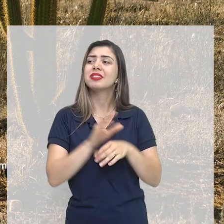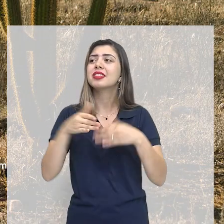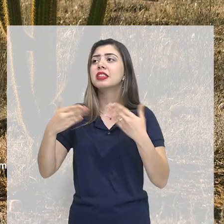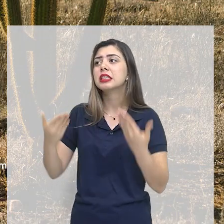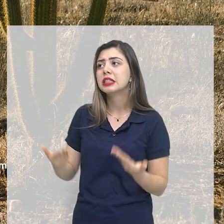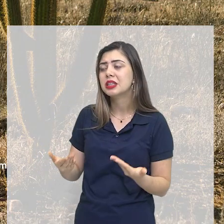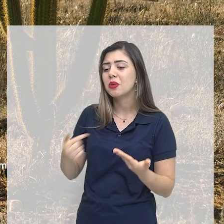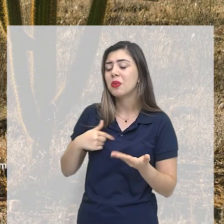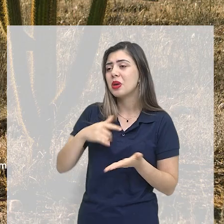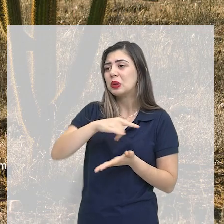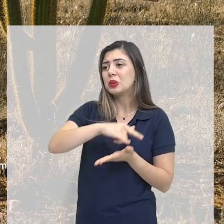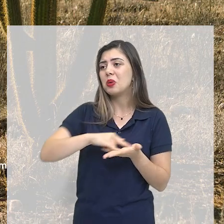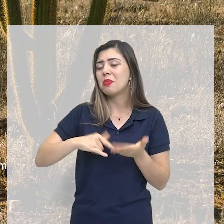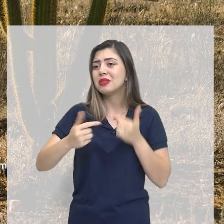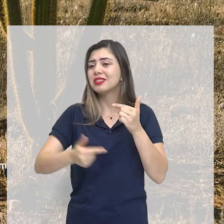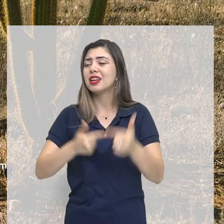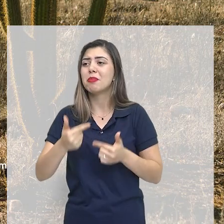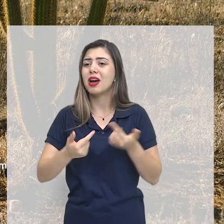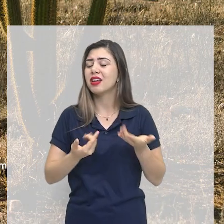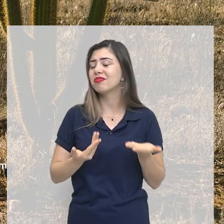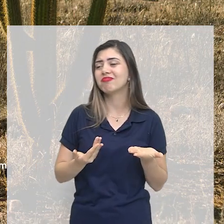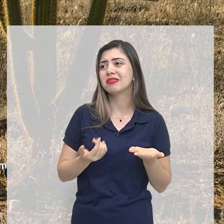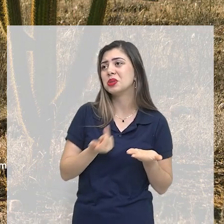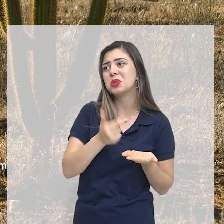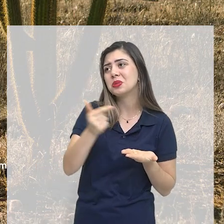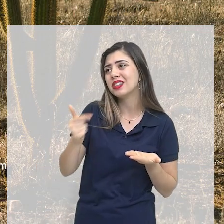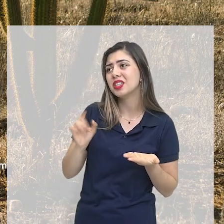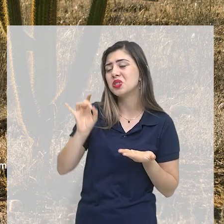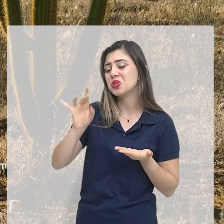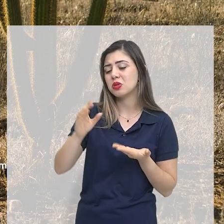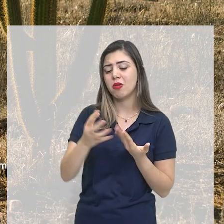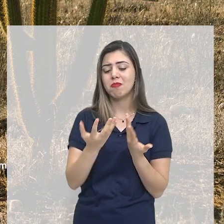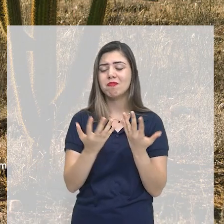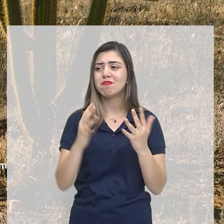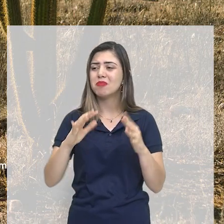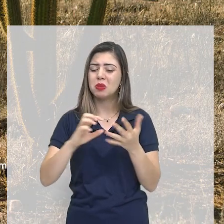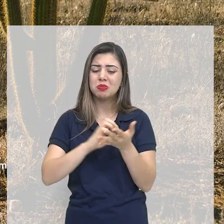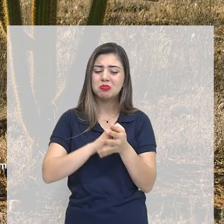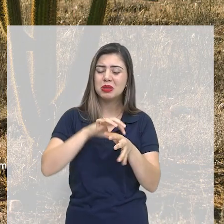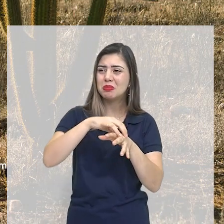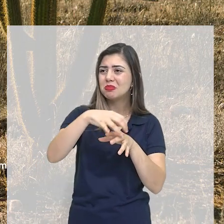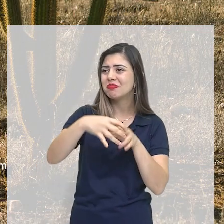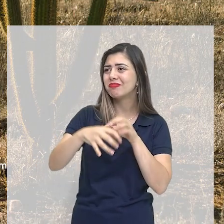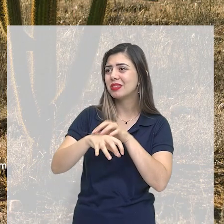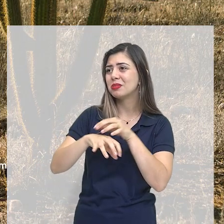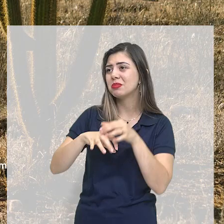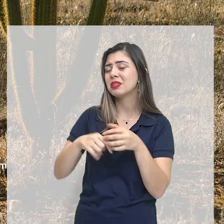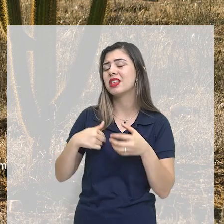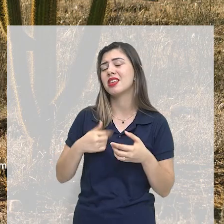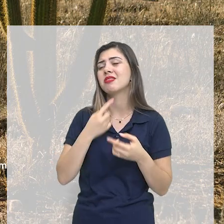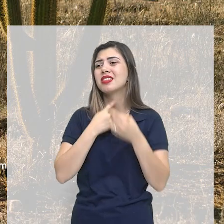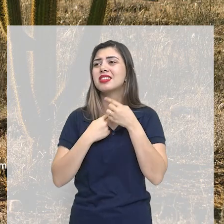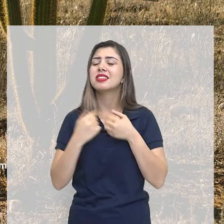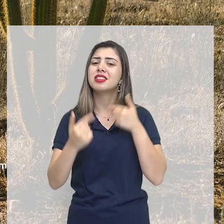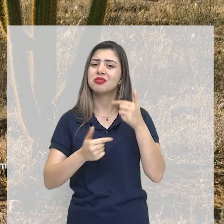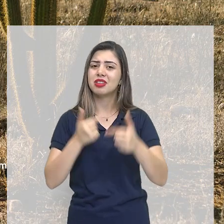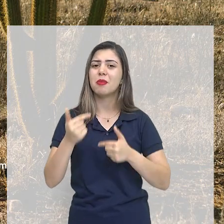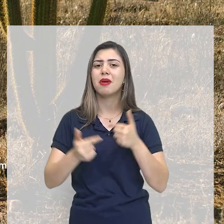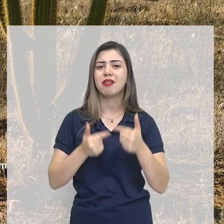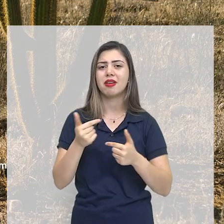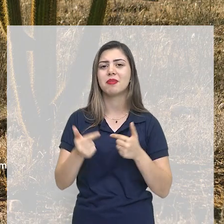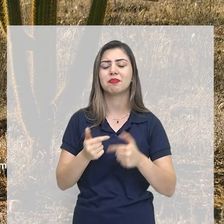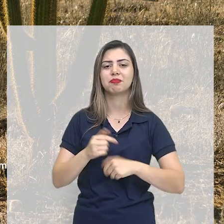o documento que eu tenho para mostrar são essas mãos calejadas e a vontade de